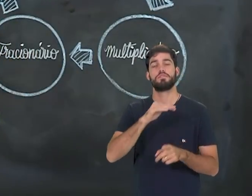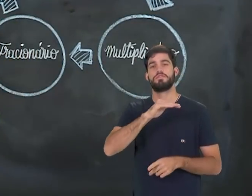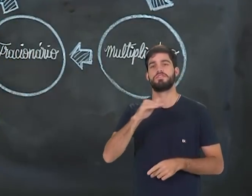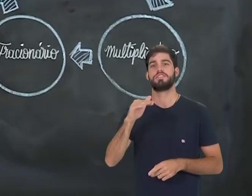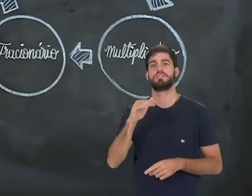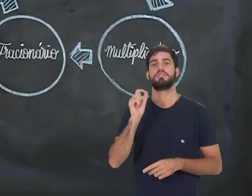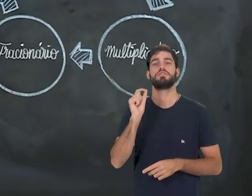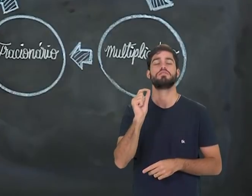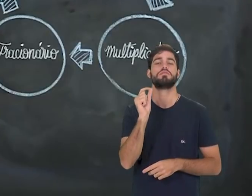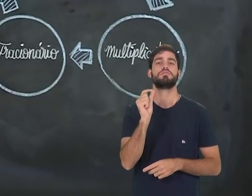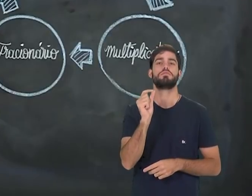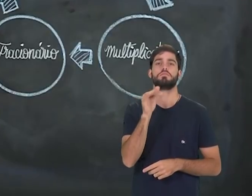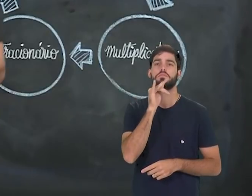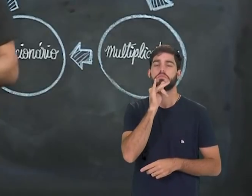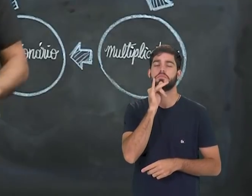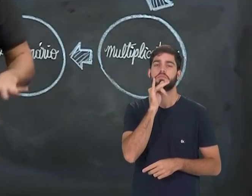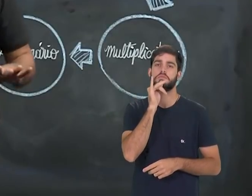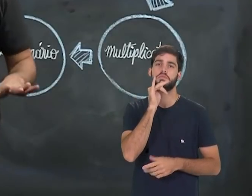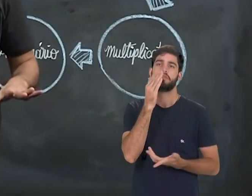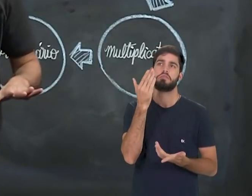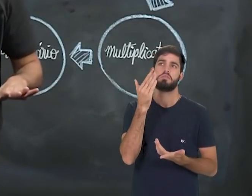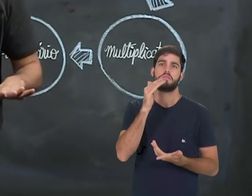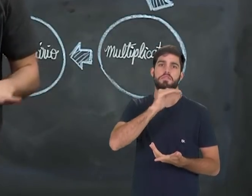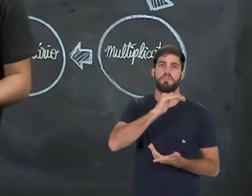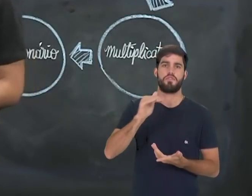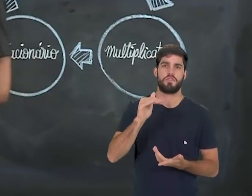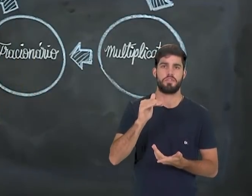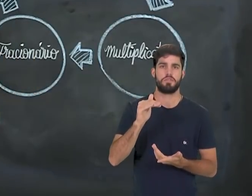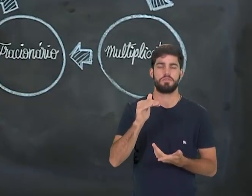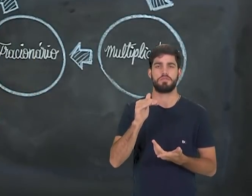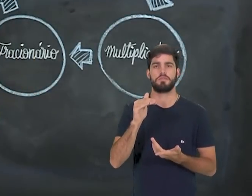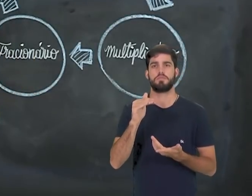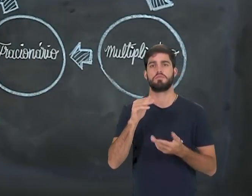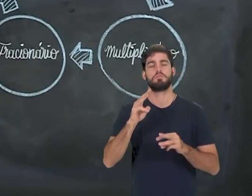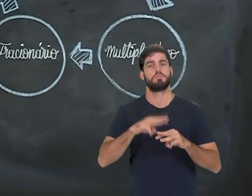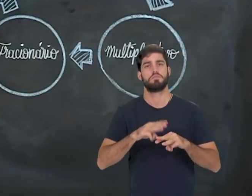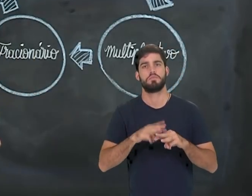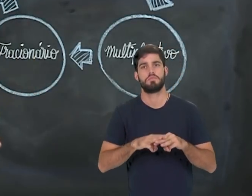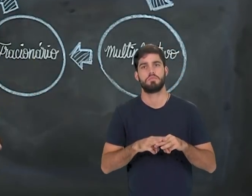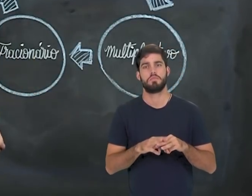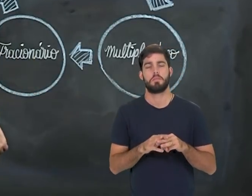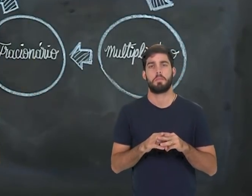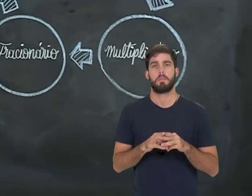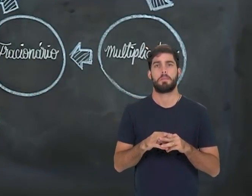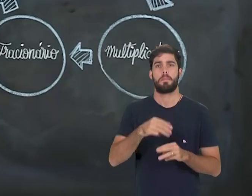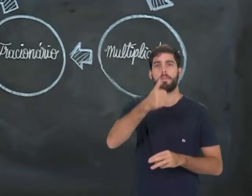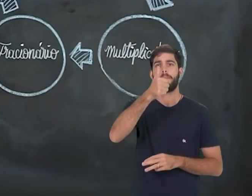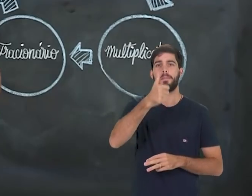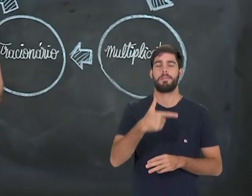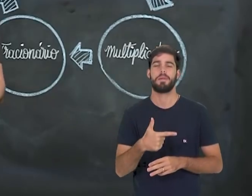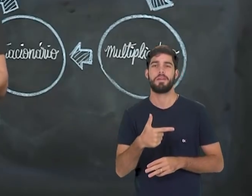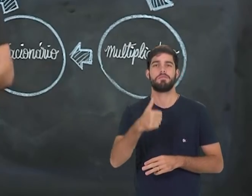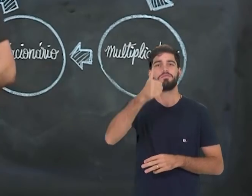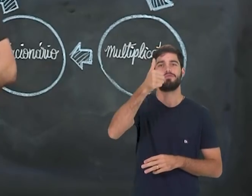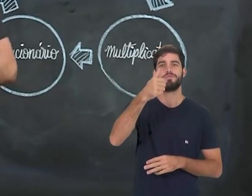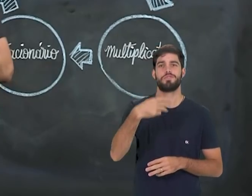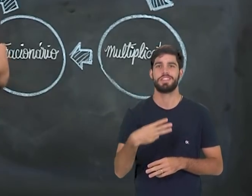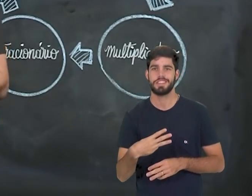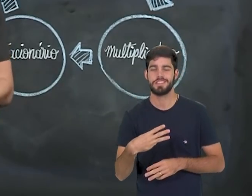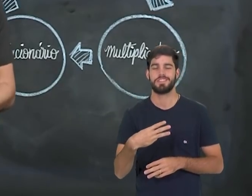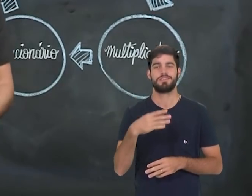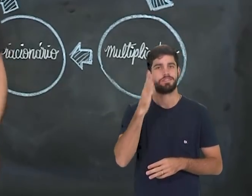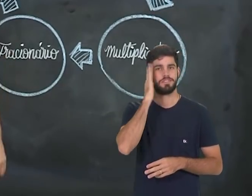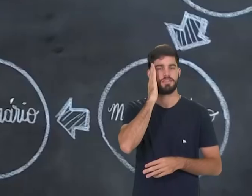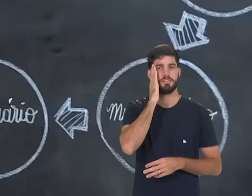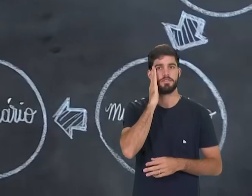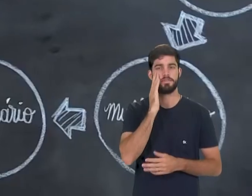dizem respeito às partes de um todo, tal como a fração lá na matemática. Aqui eu tenho, por exemplo, a metade, mas eu posso ter um terço, um quarto,